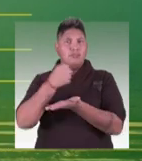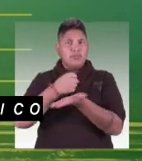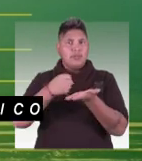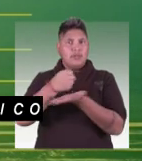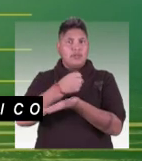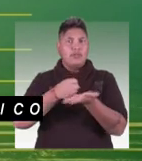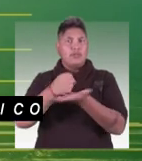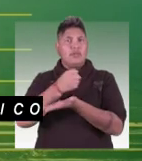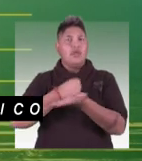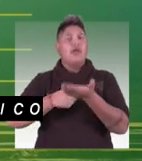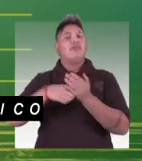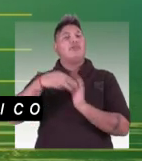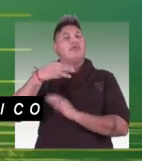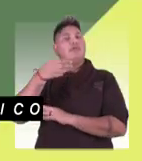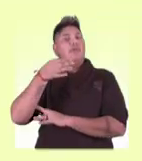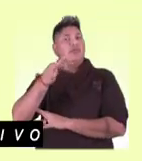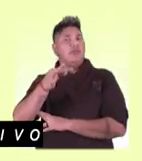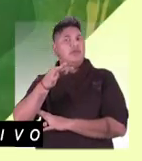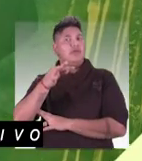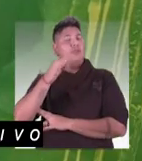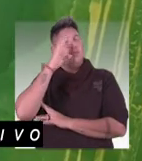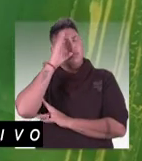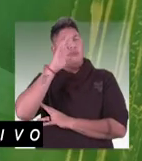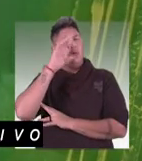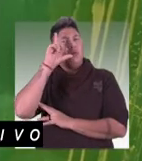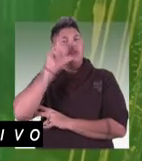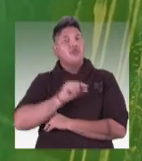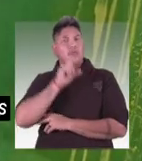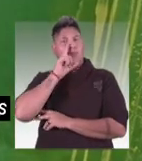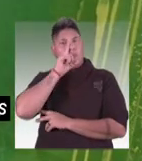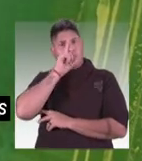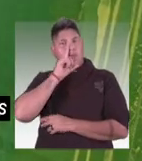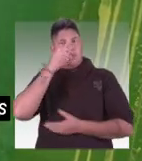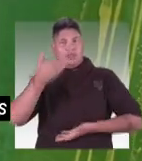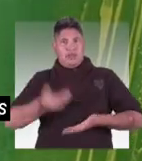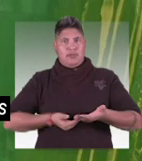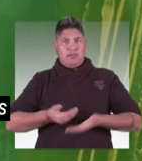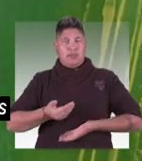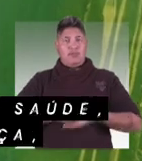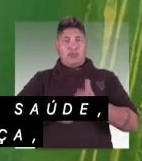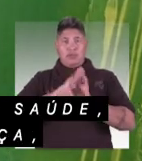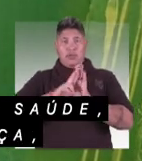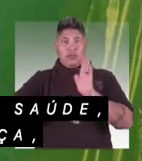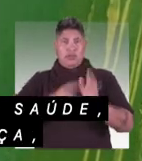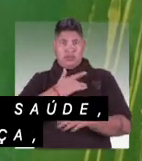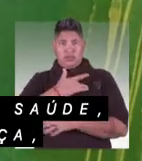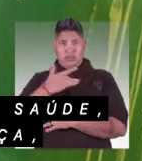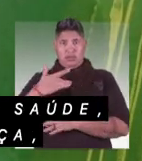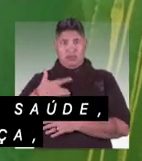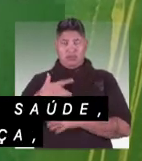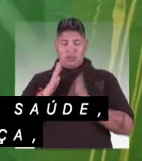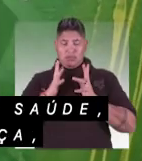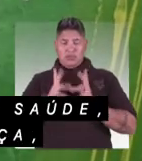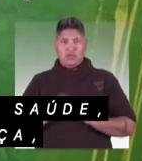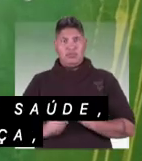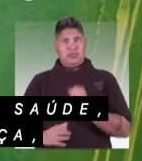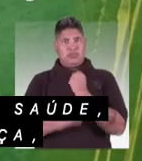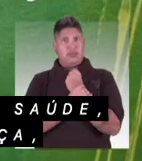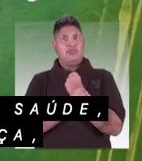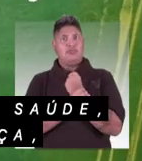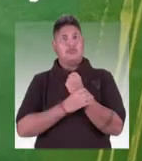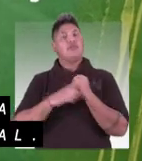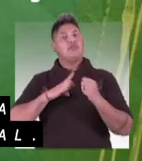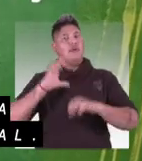de atuação do Ministério Público do Trabalho. O principal objetivo é reduzir riscos ao trabalhador por meio de normas de saúde, higiene